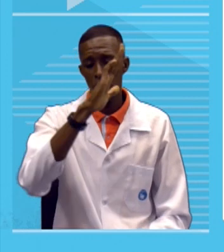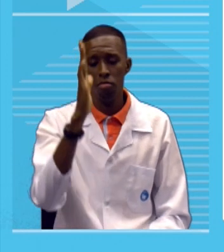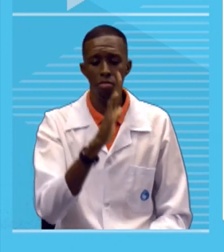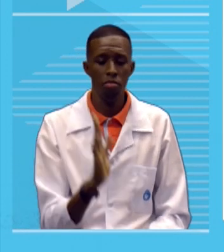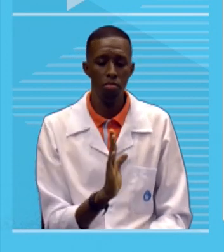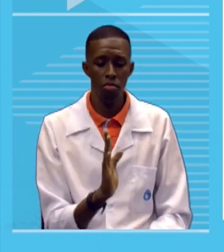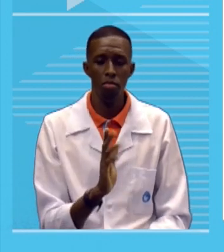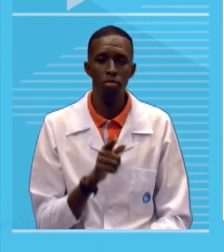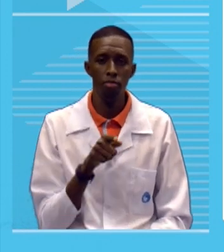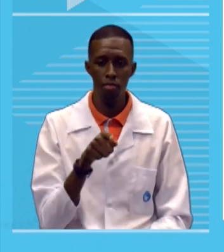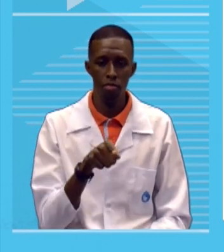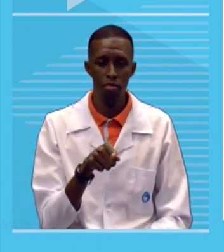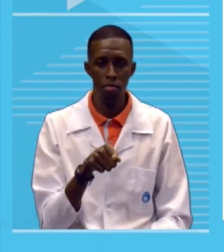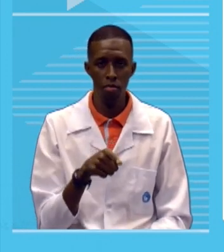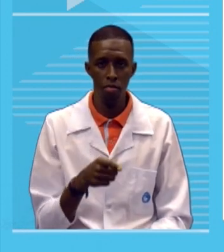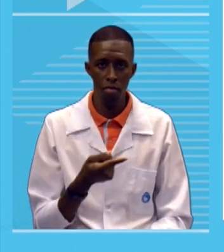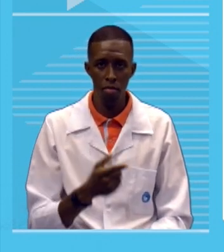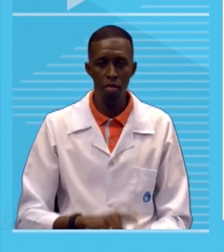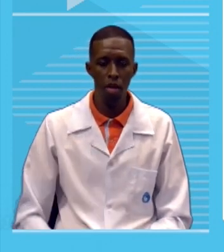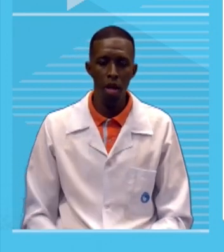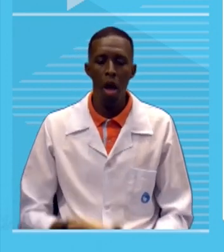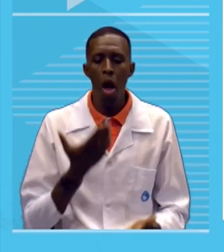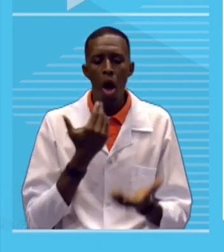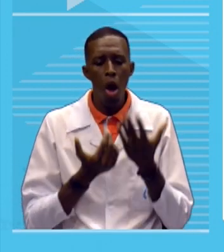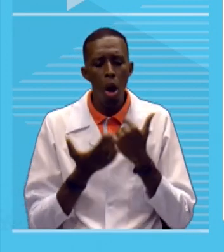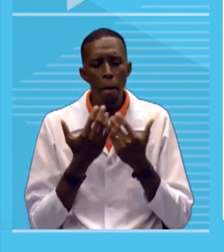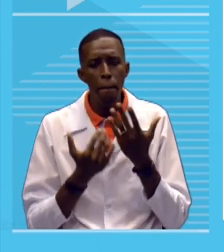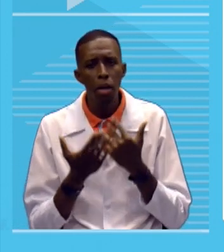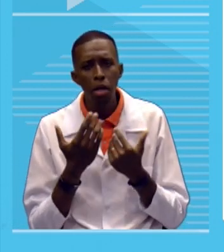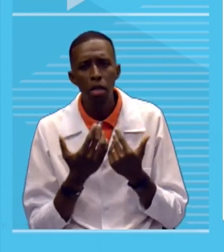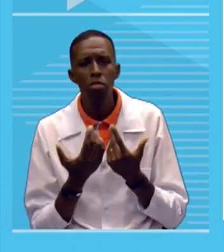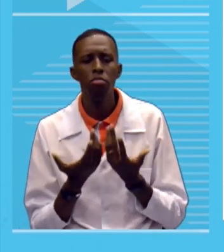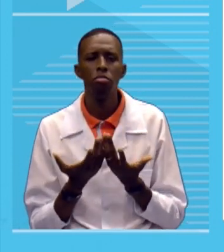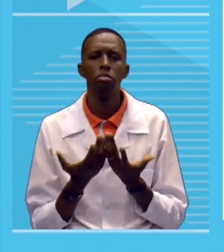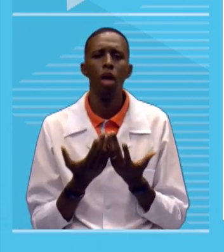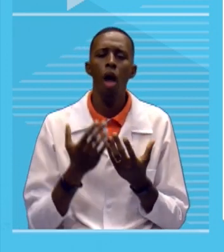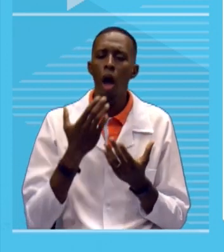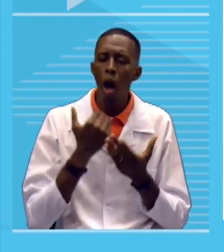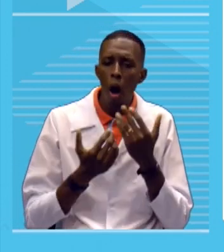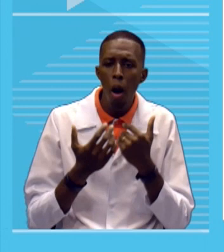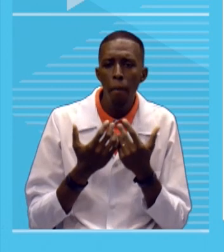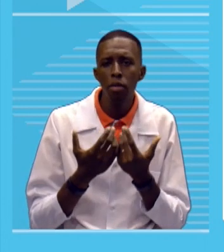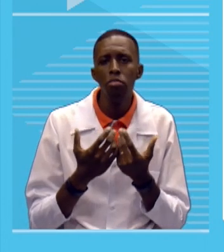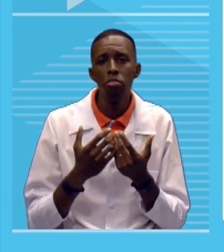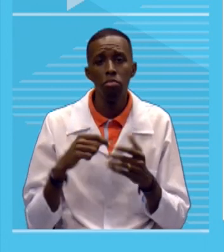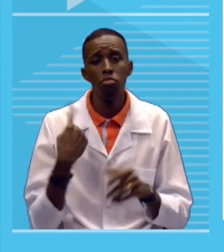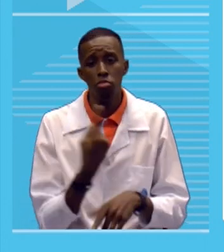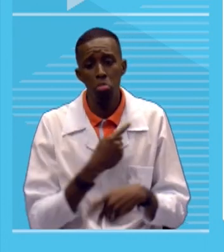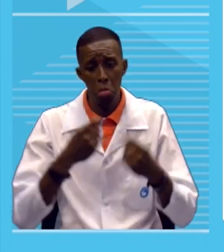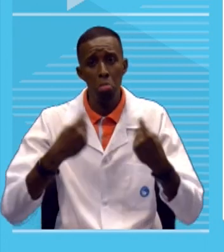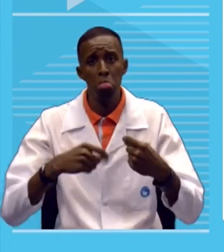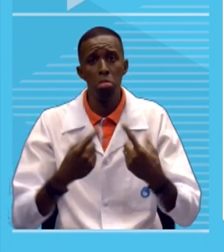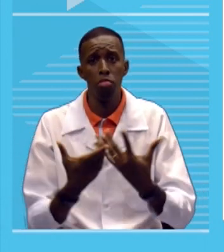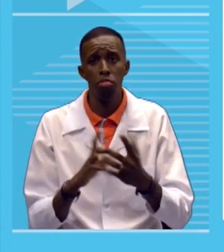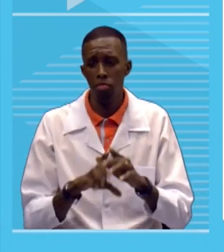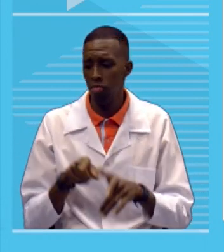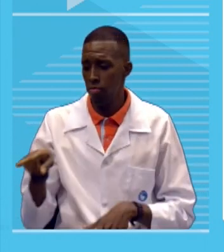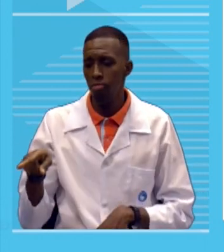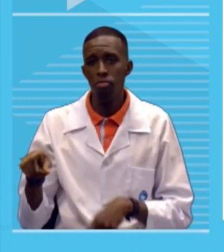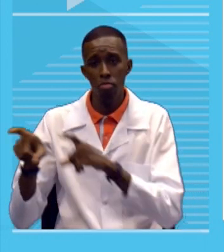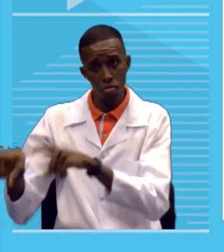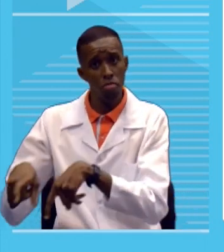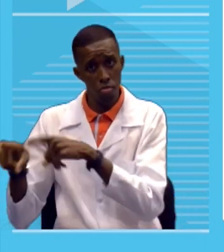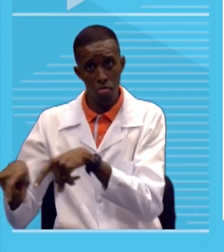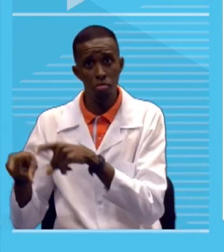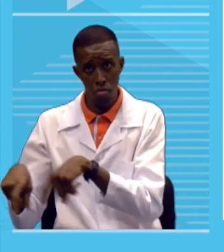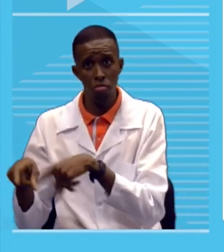mais de 70% da comida que chega na nossa mesa em uma área urbana vem do campo, vem da agricultura